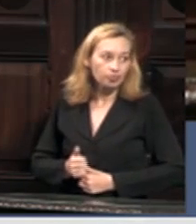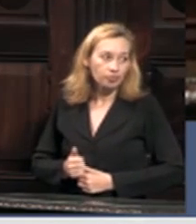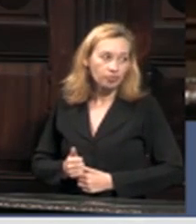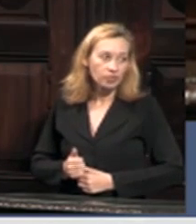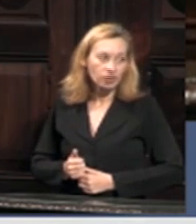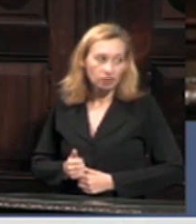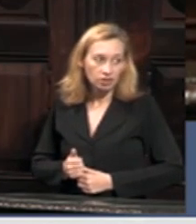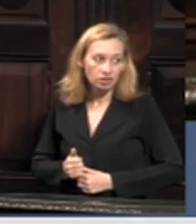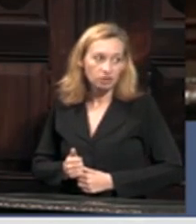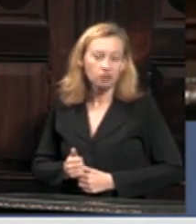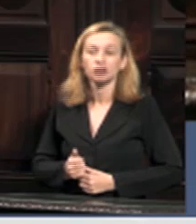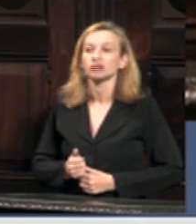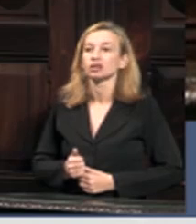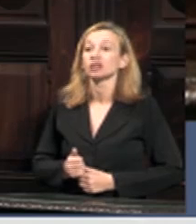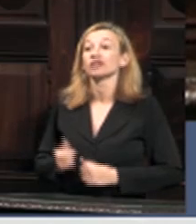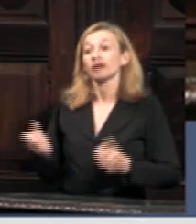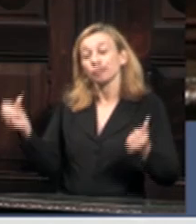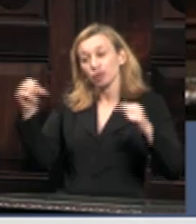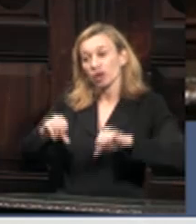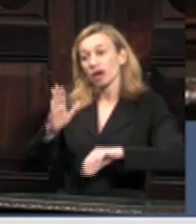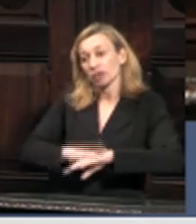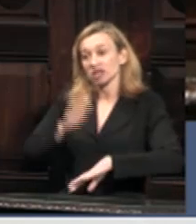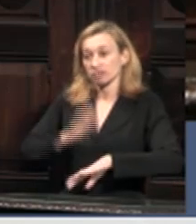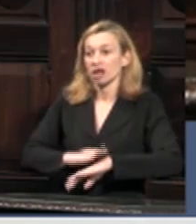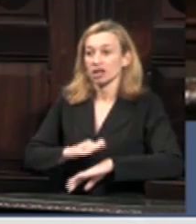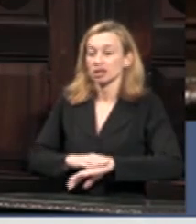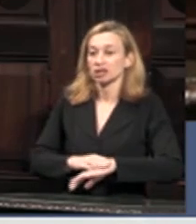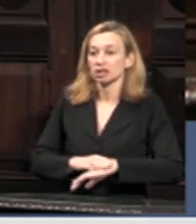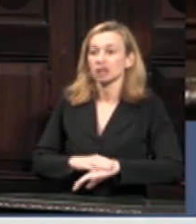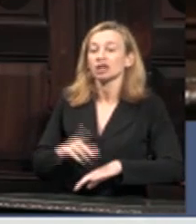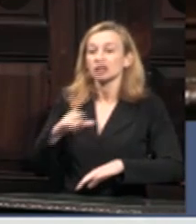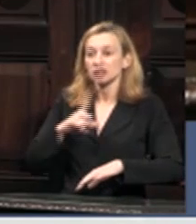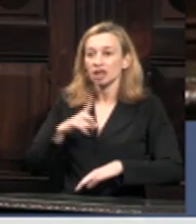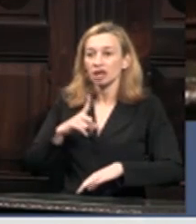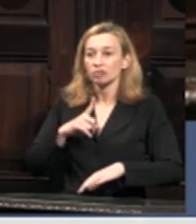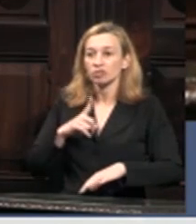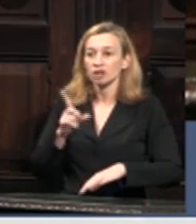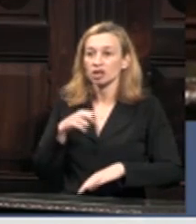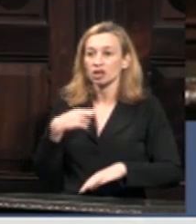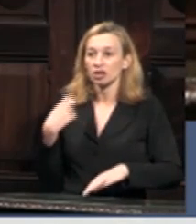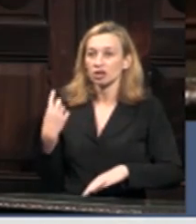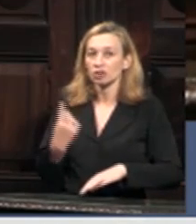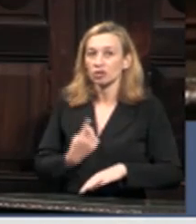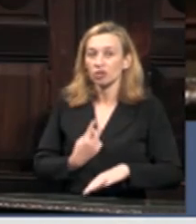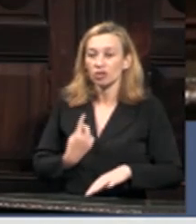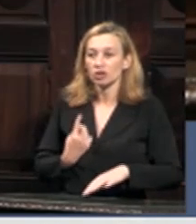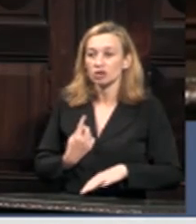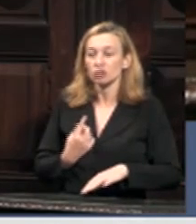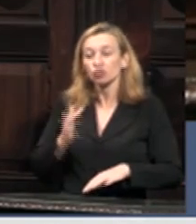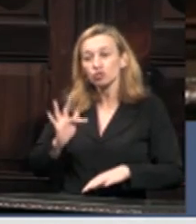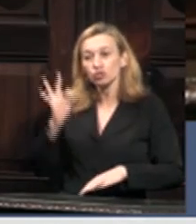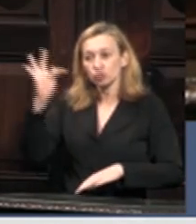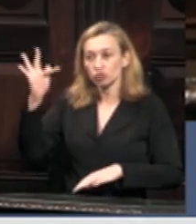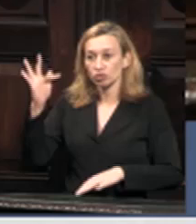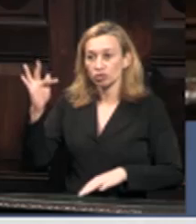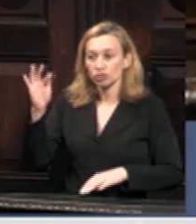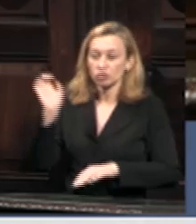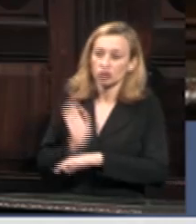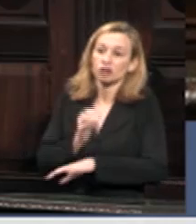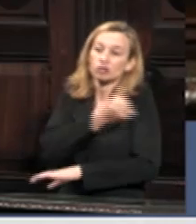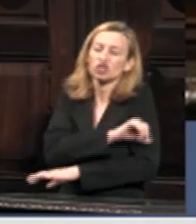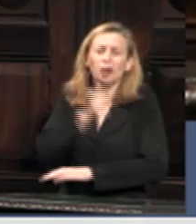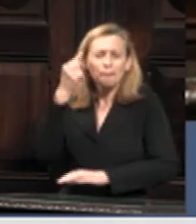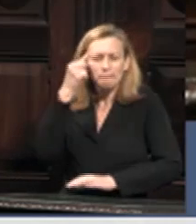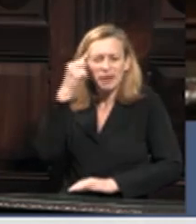a paralisação ainda mais grave dos serviços públicos. Temos na nossa mão o futuro do Estado do Rio de Janeiro.